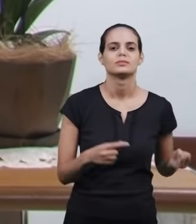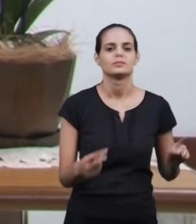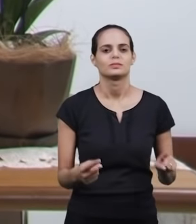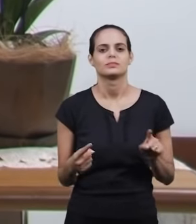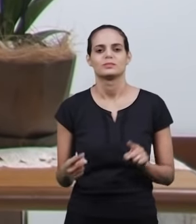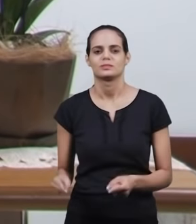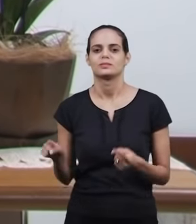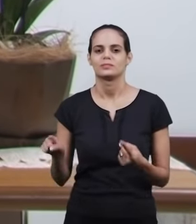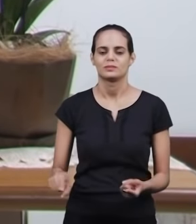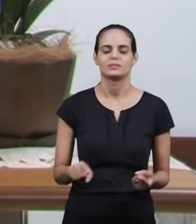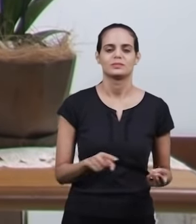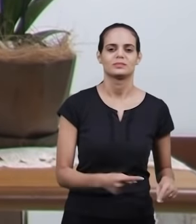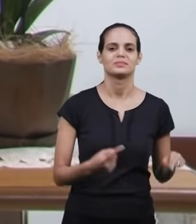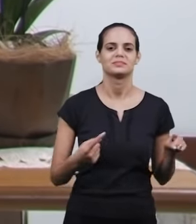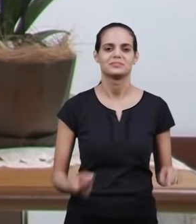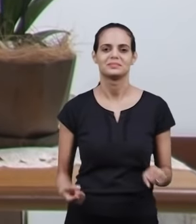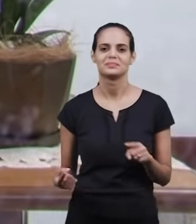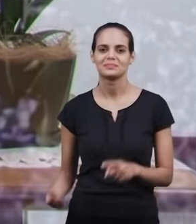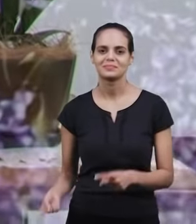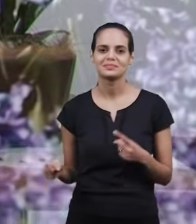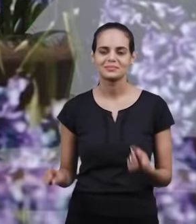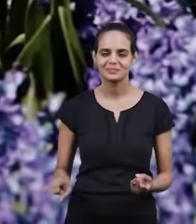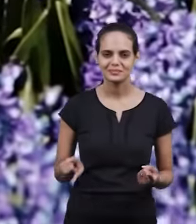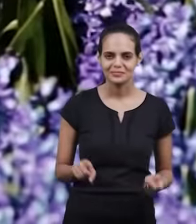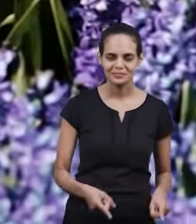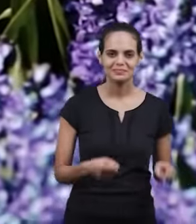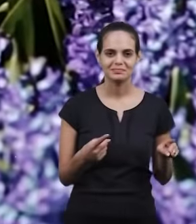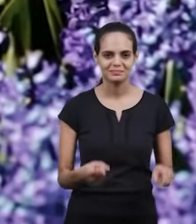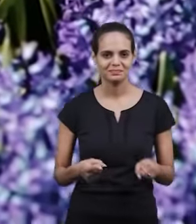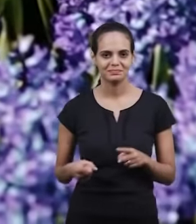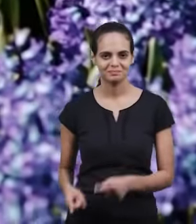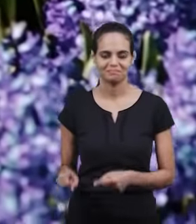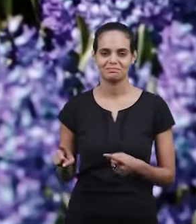bloco. Vamos adorar ao Senhor com mais um hino. Em